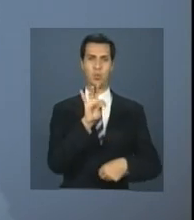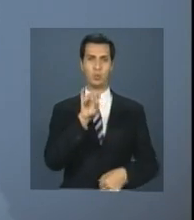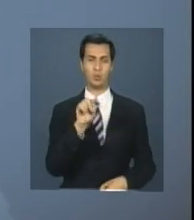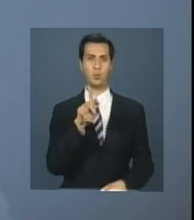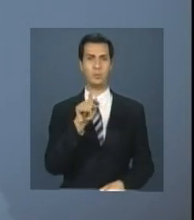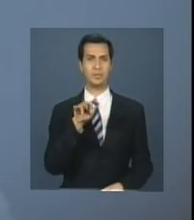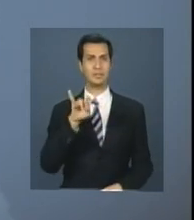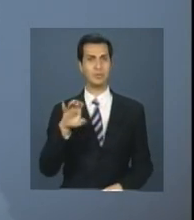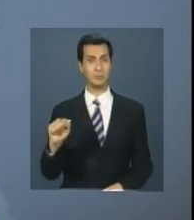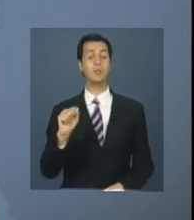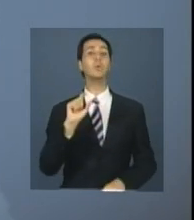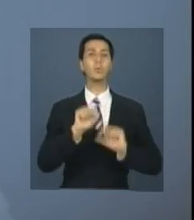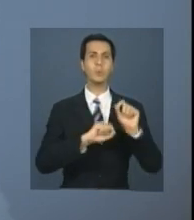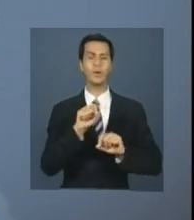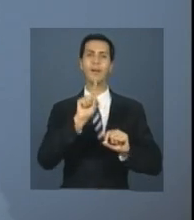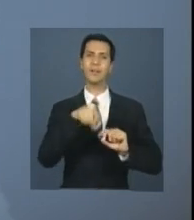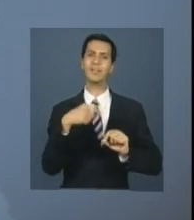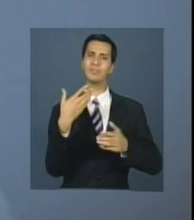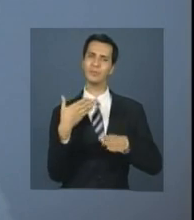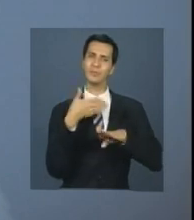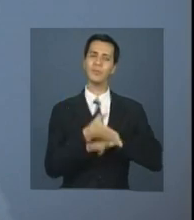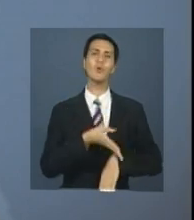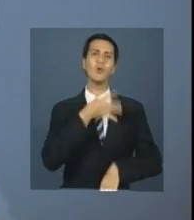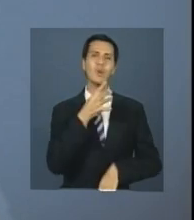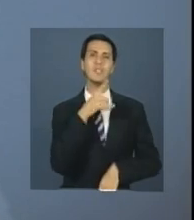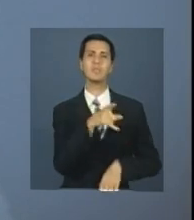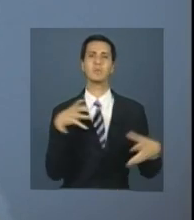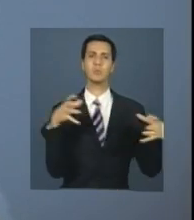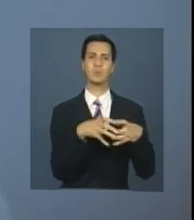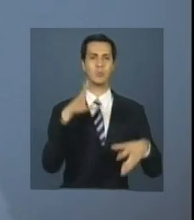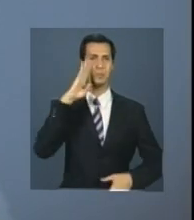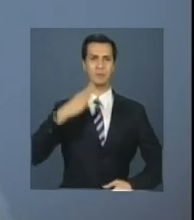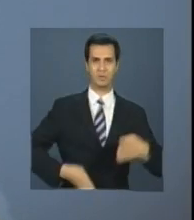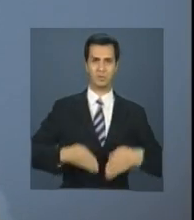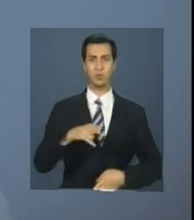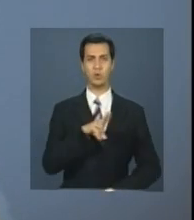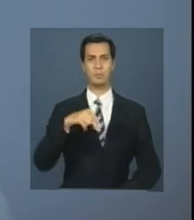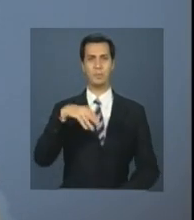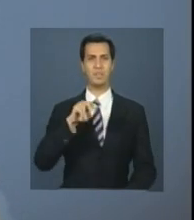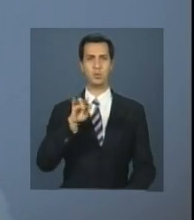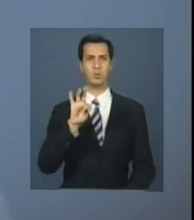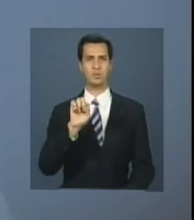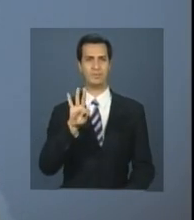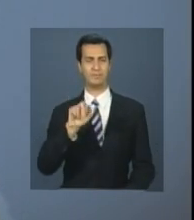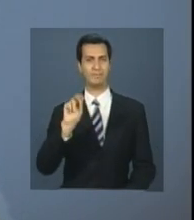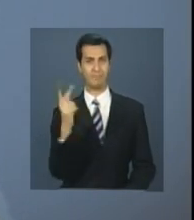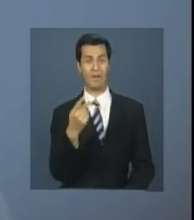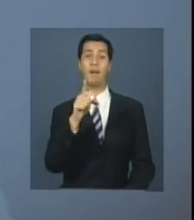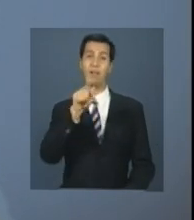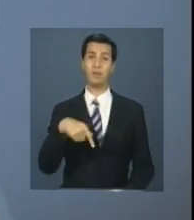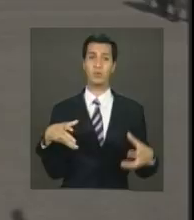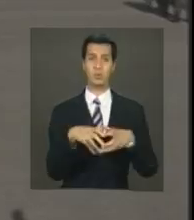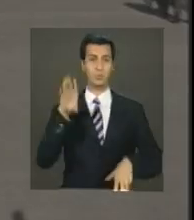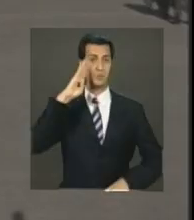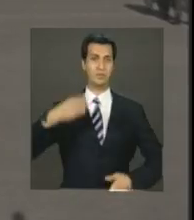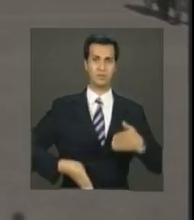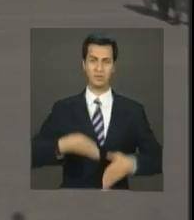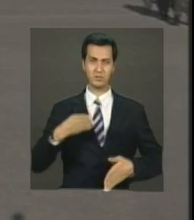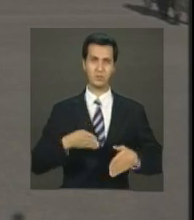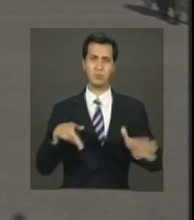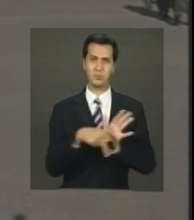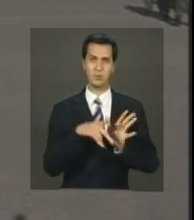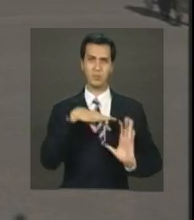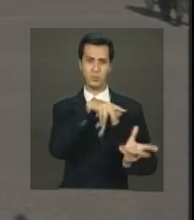apresentação do contingente brasileiro MINUSTAH, a missão das Nações Unidas para a estabilização do Haiti.